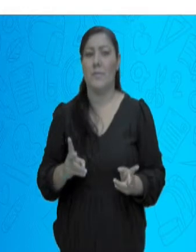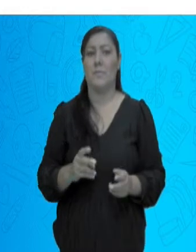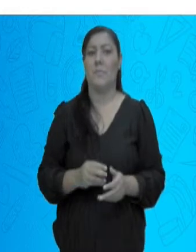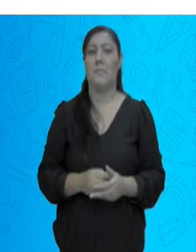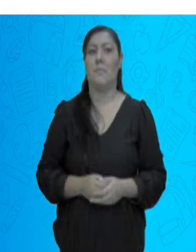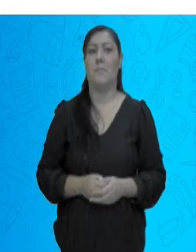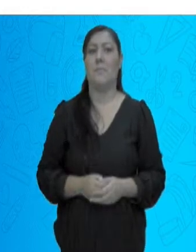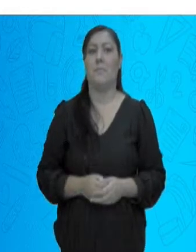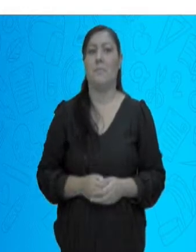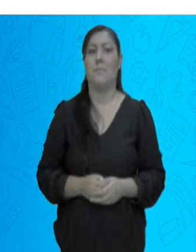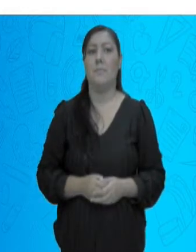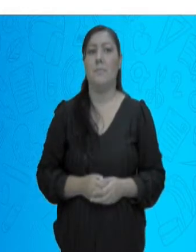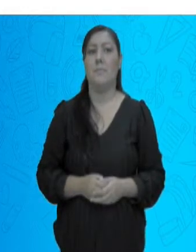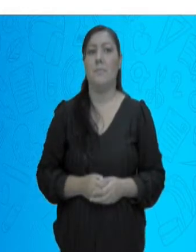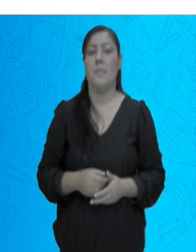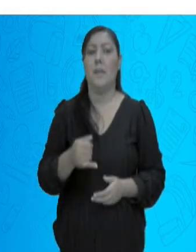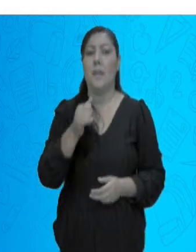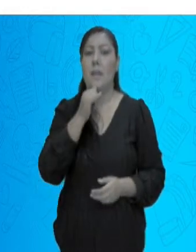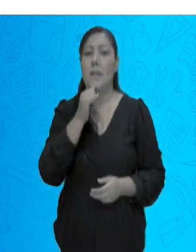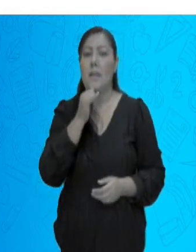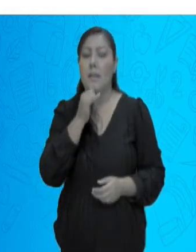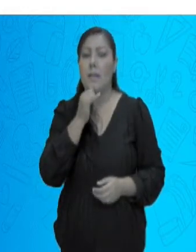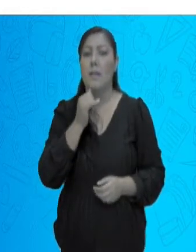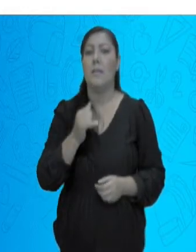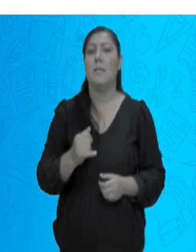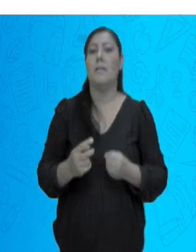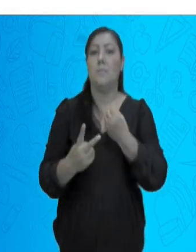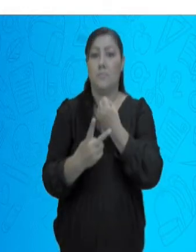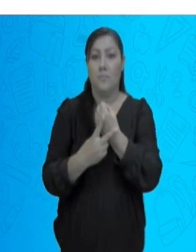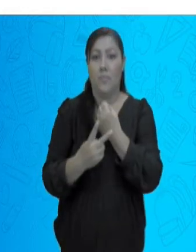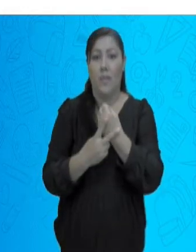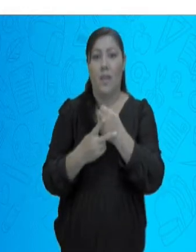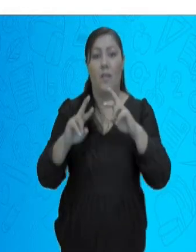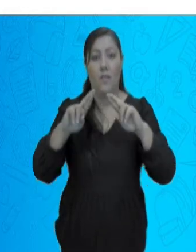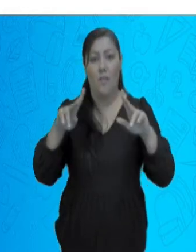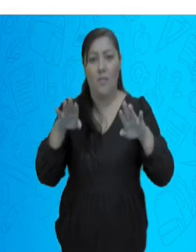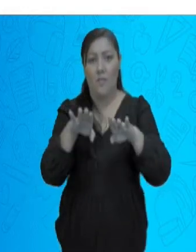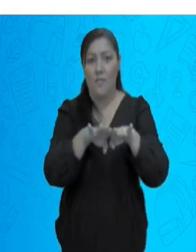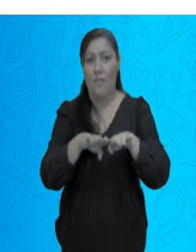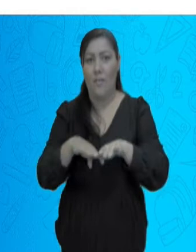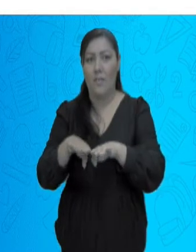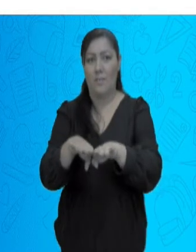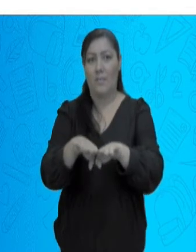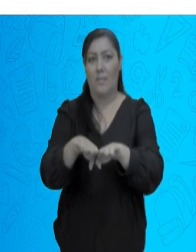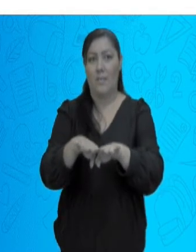Exemplo de verbos irregulares com alteração nas terminações.